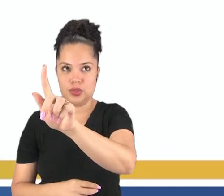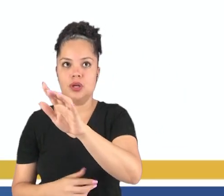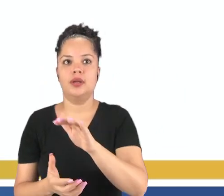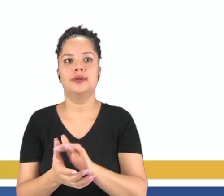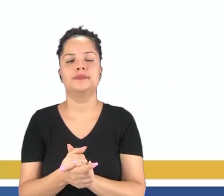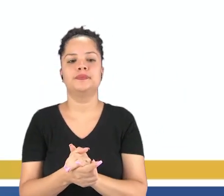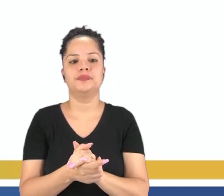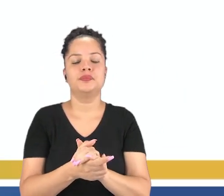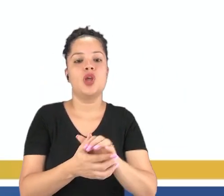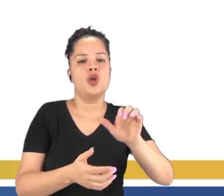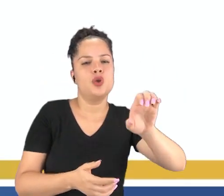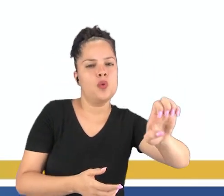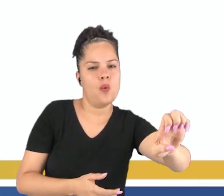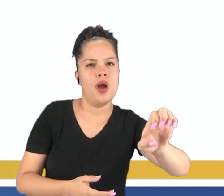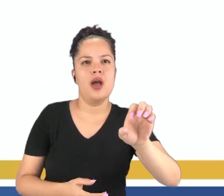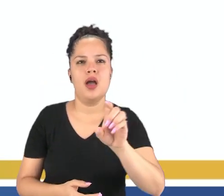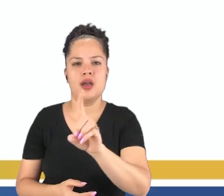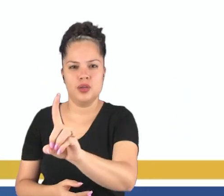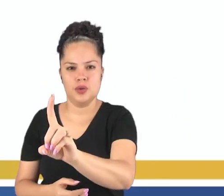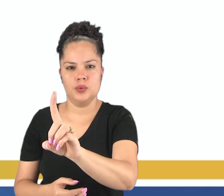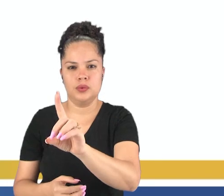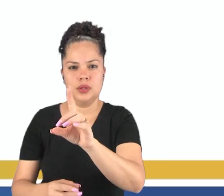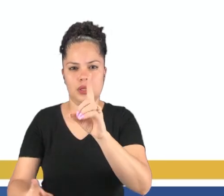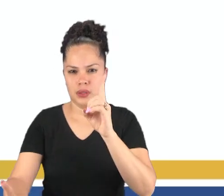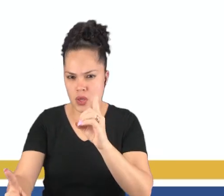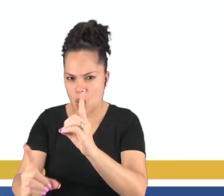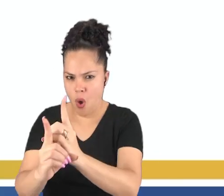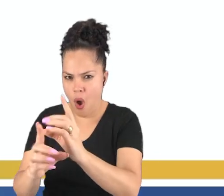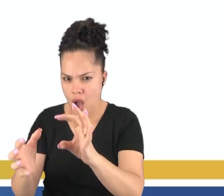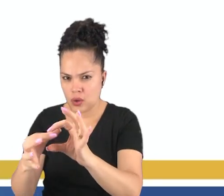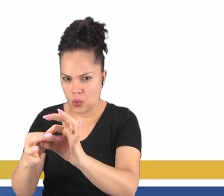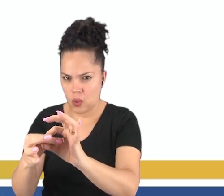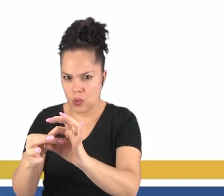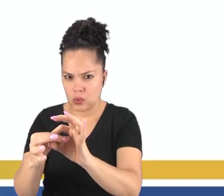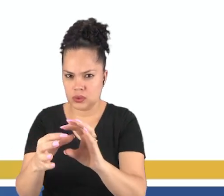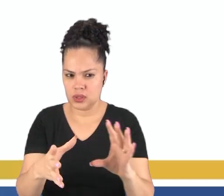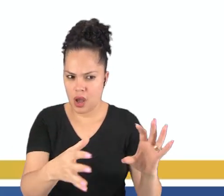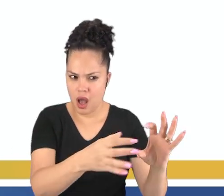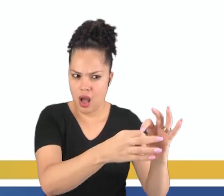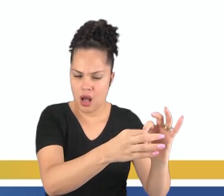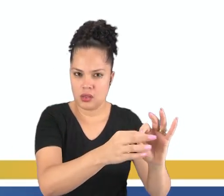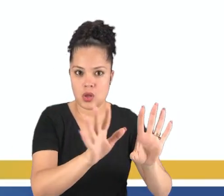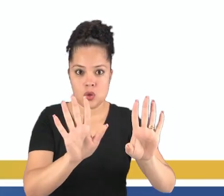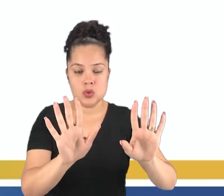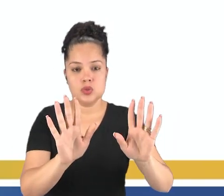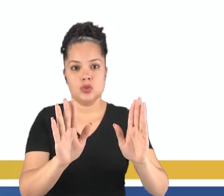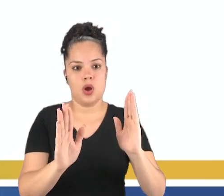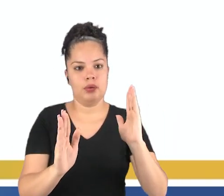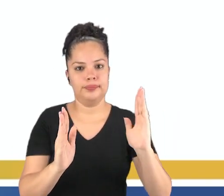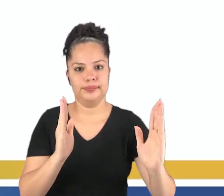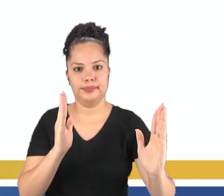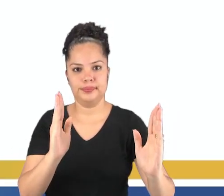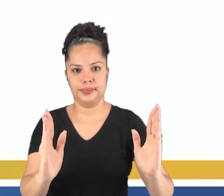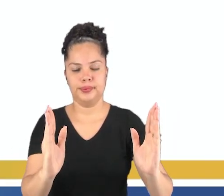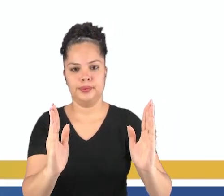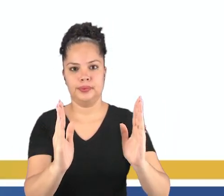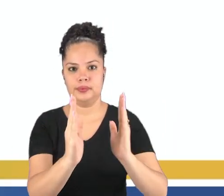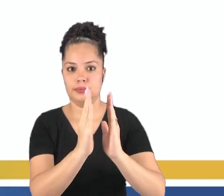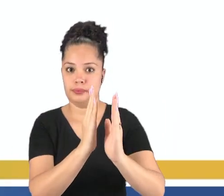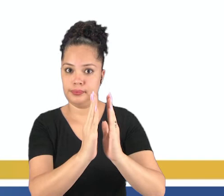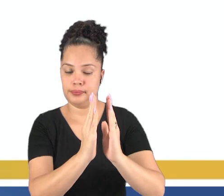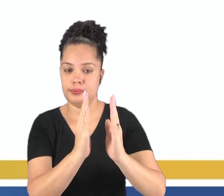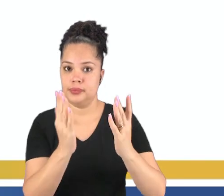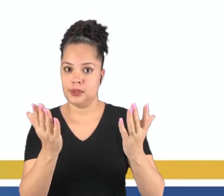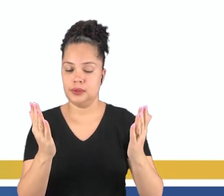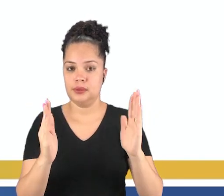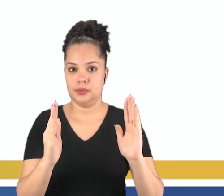Se tocam em algum ponto, os dois segmentos? Não. Eles estão o quê? Lado a lado, né? Então, eles não